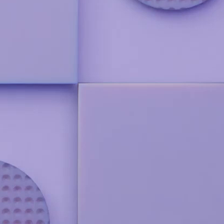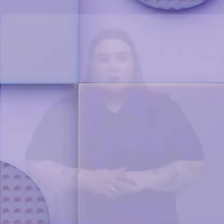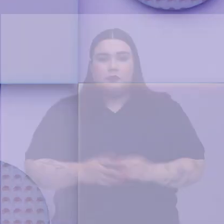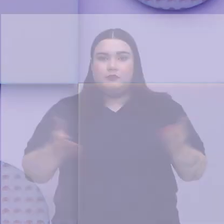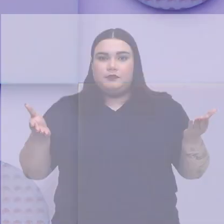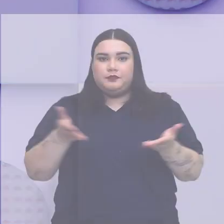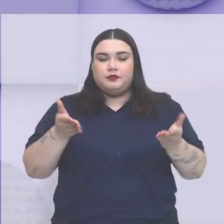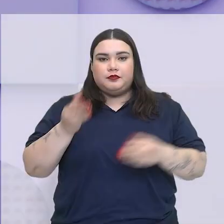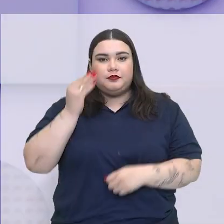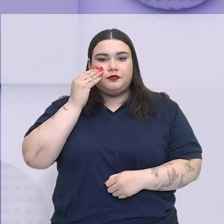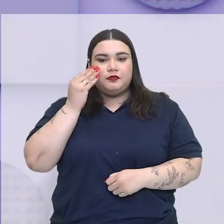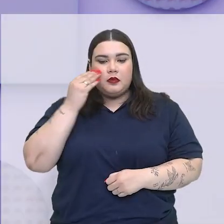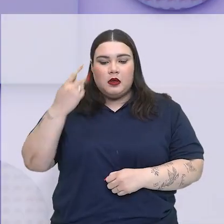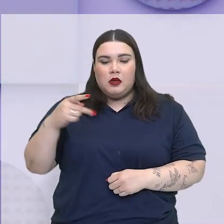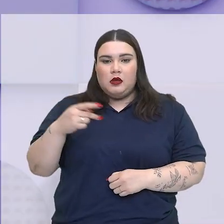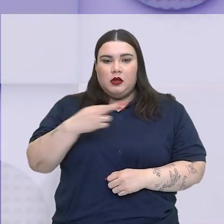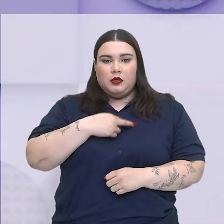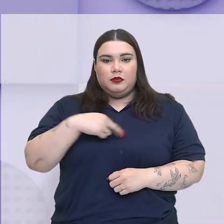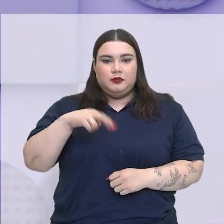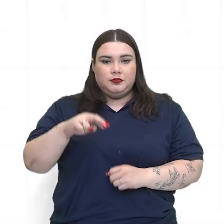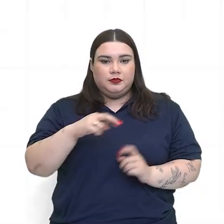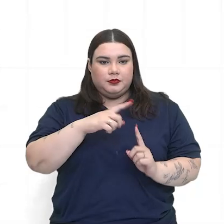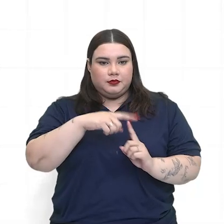bem peculiar em relação a isso.